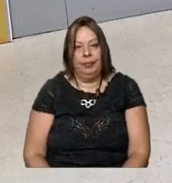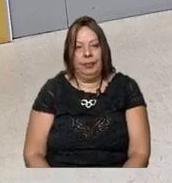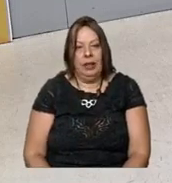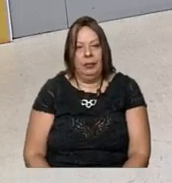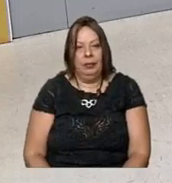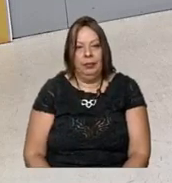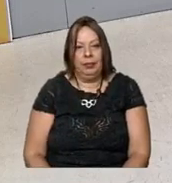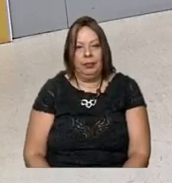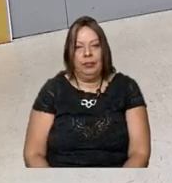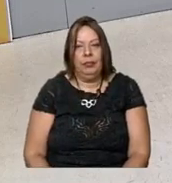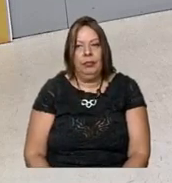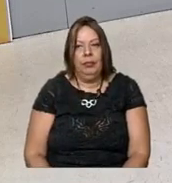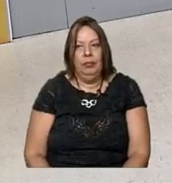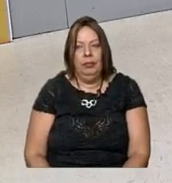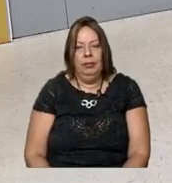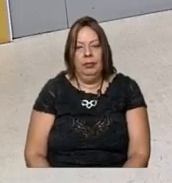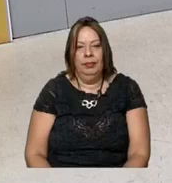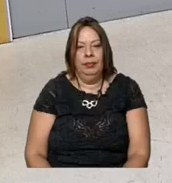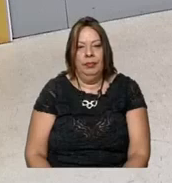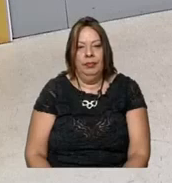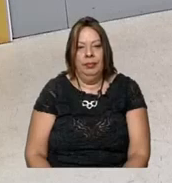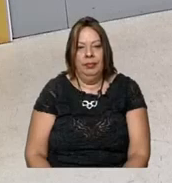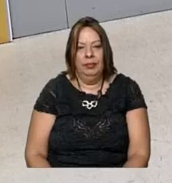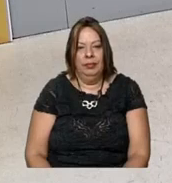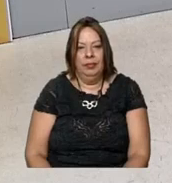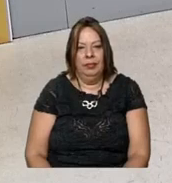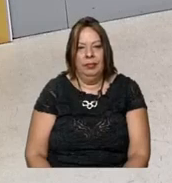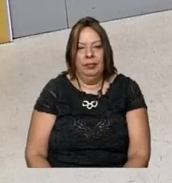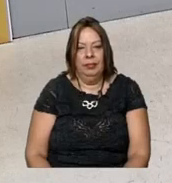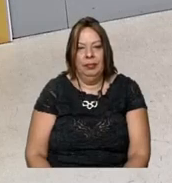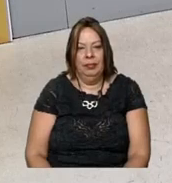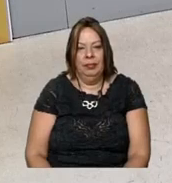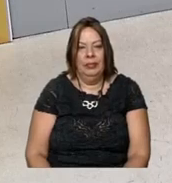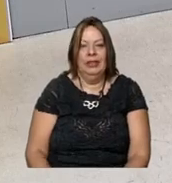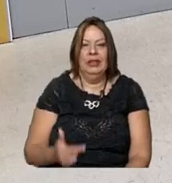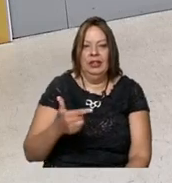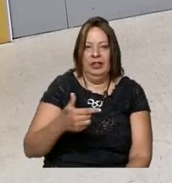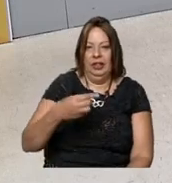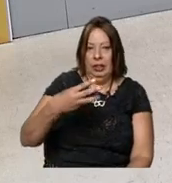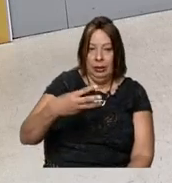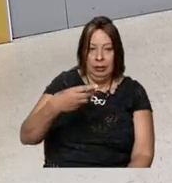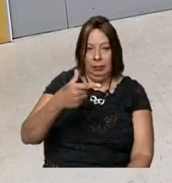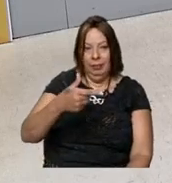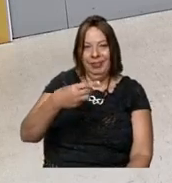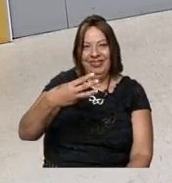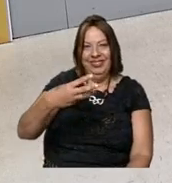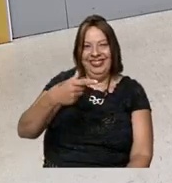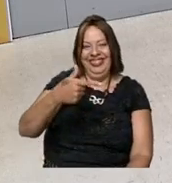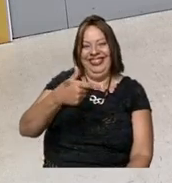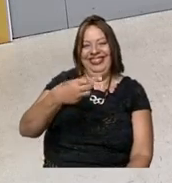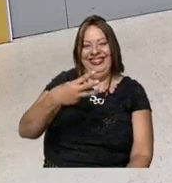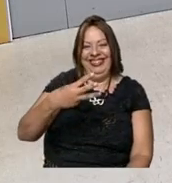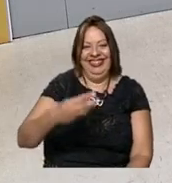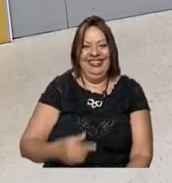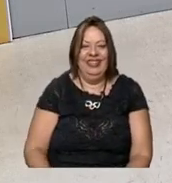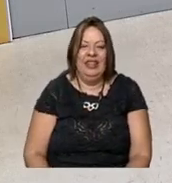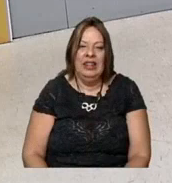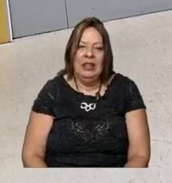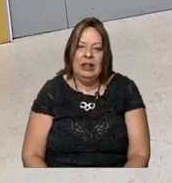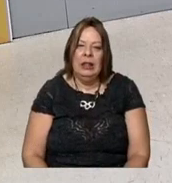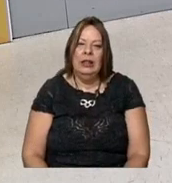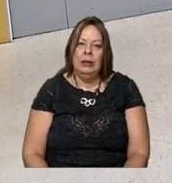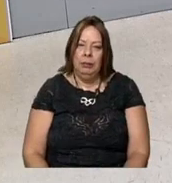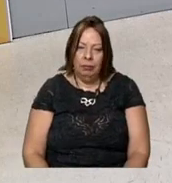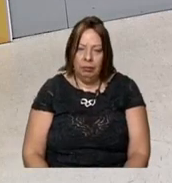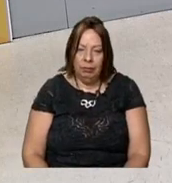levar essa bolada sozinho, será? Número 23, Rogério, 23, decide ou coloca mais gente na disputa?